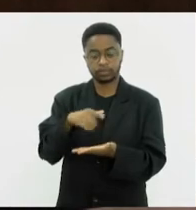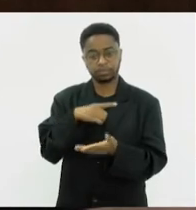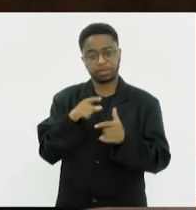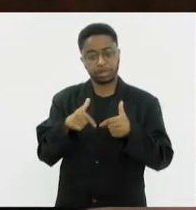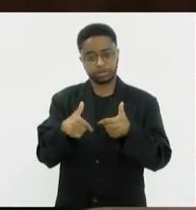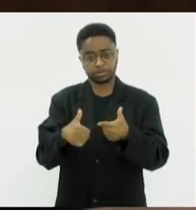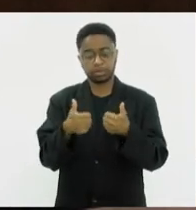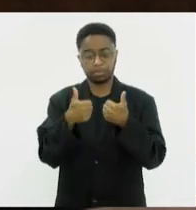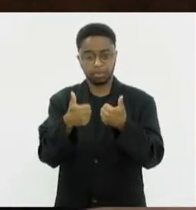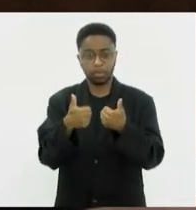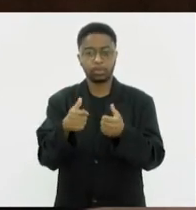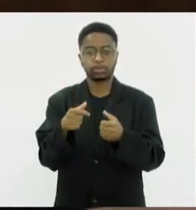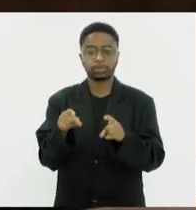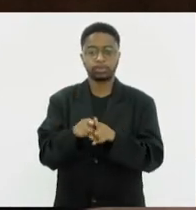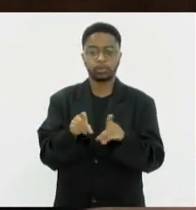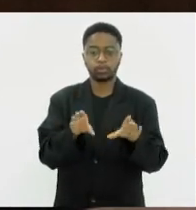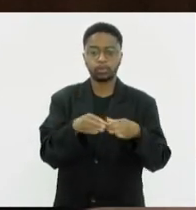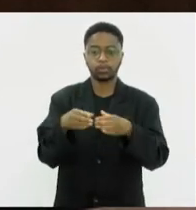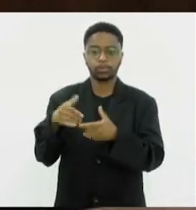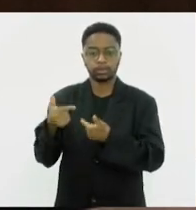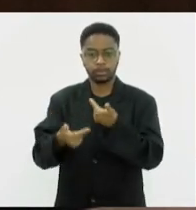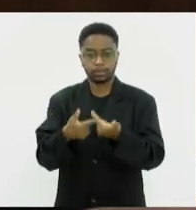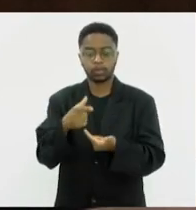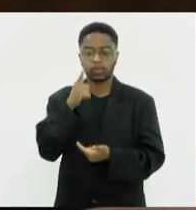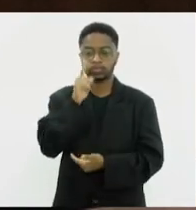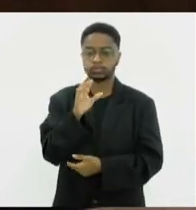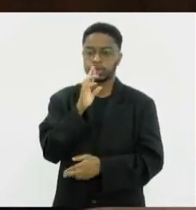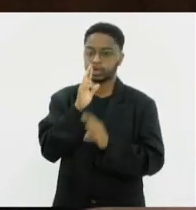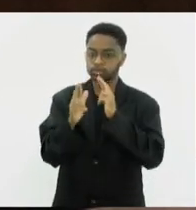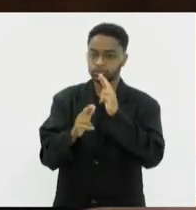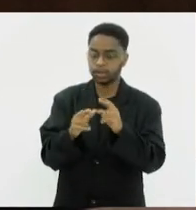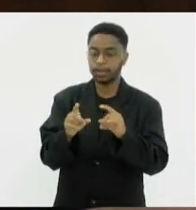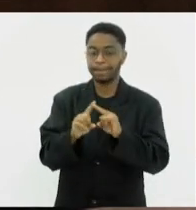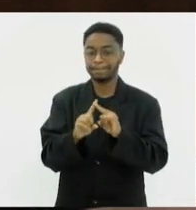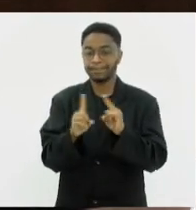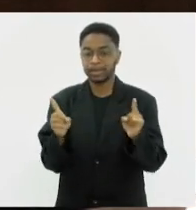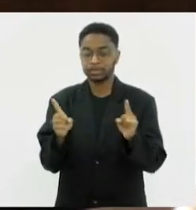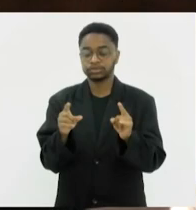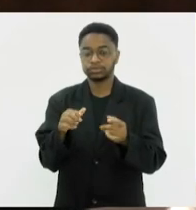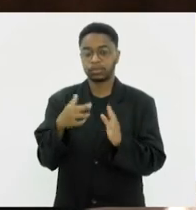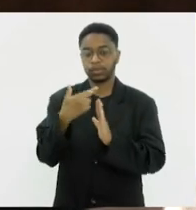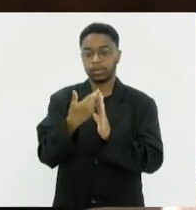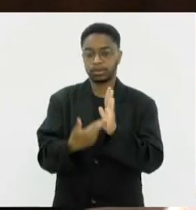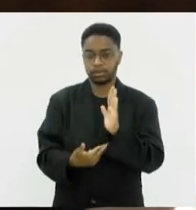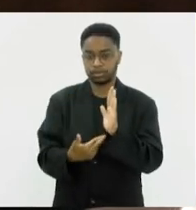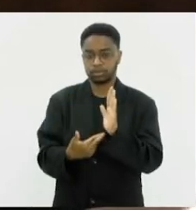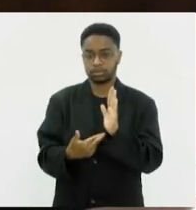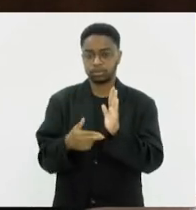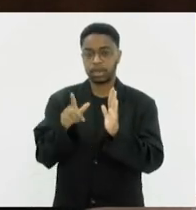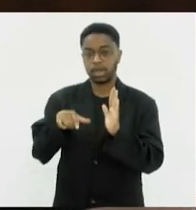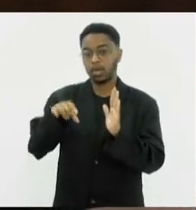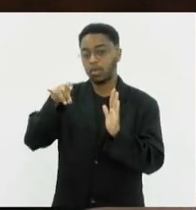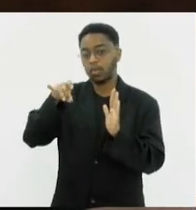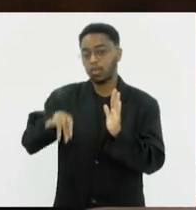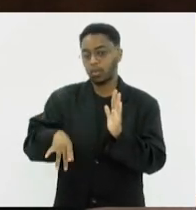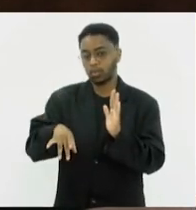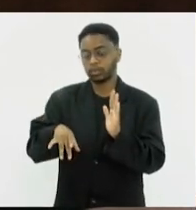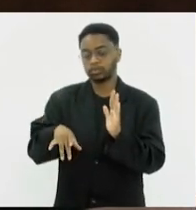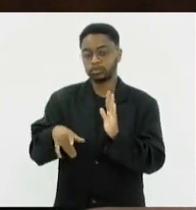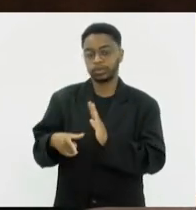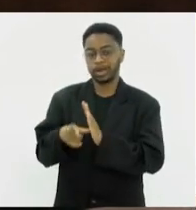a comissão trabalhou, chegou a um resultado. Só que esse relatório, que seria o último passo antes